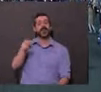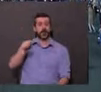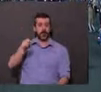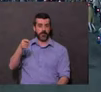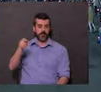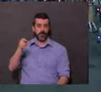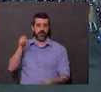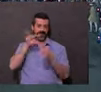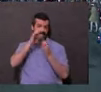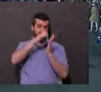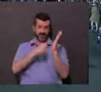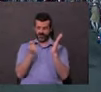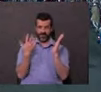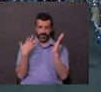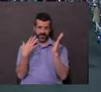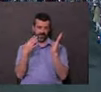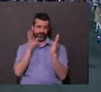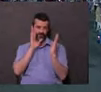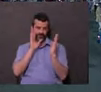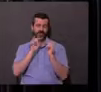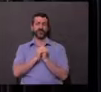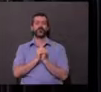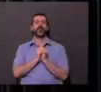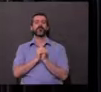dos Apóstolos que escutamos, dá